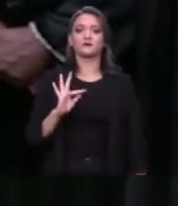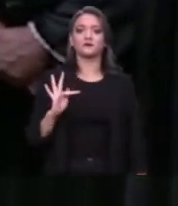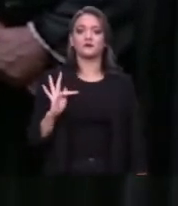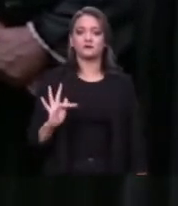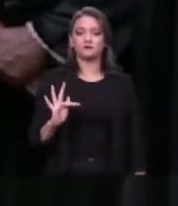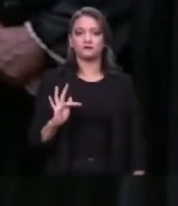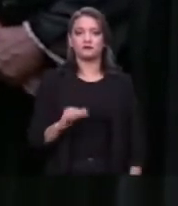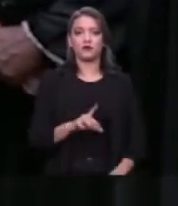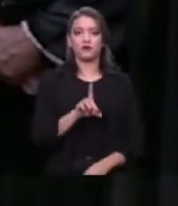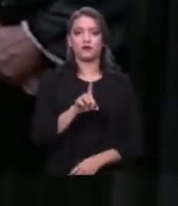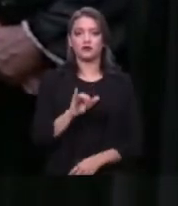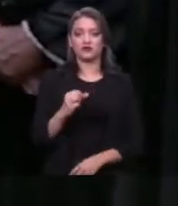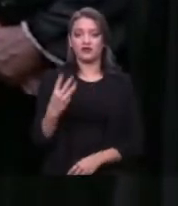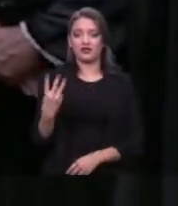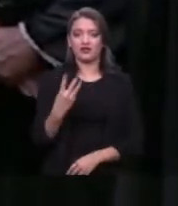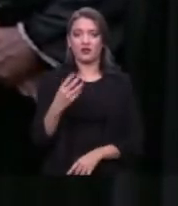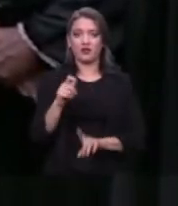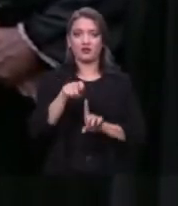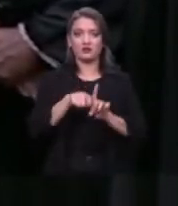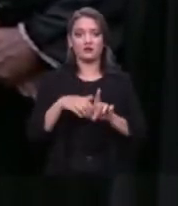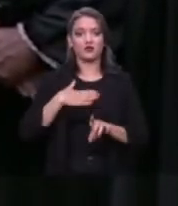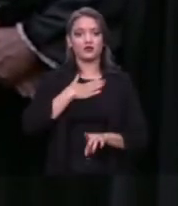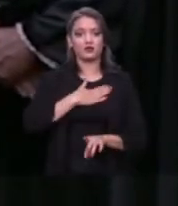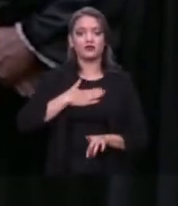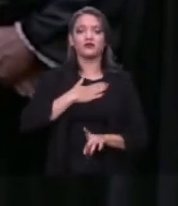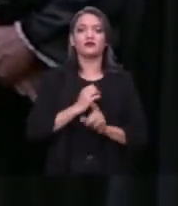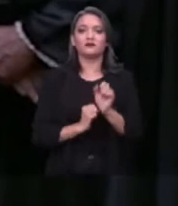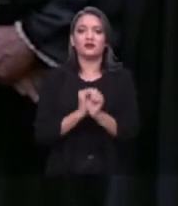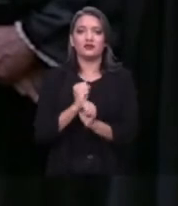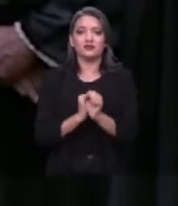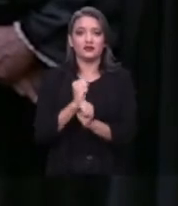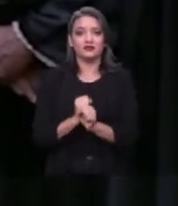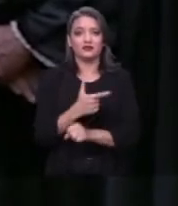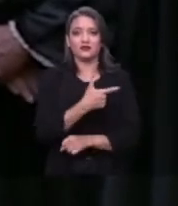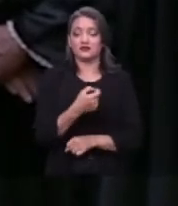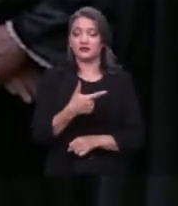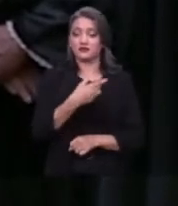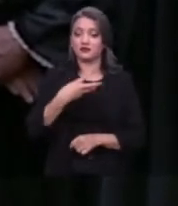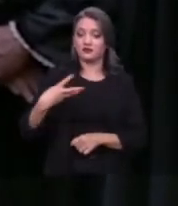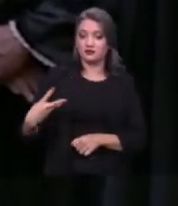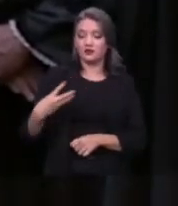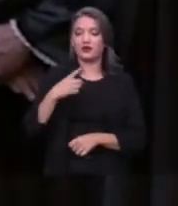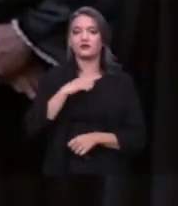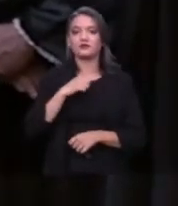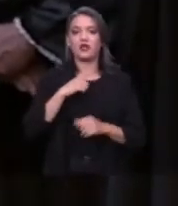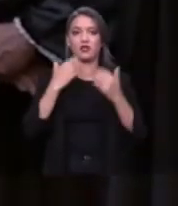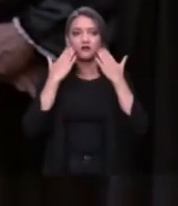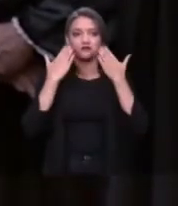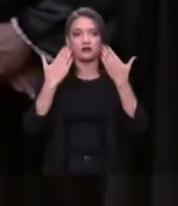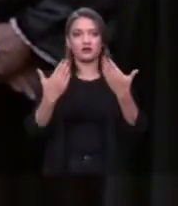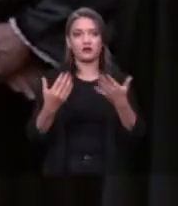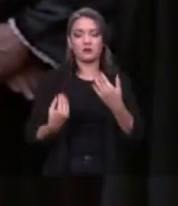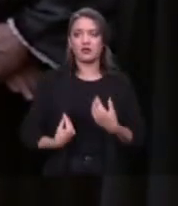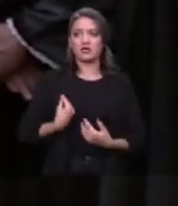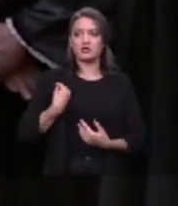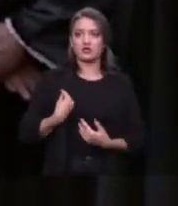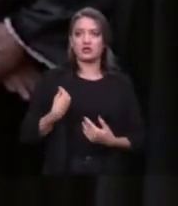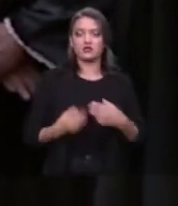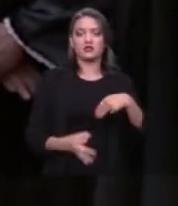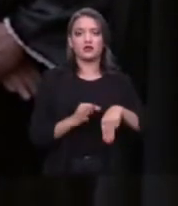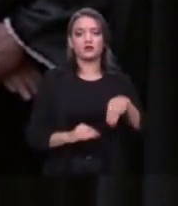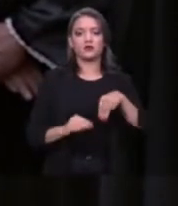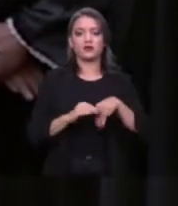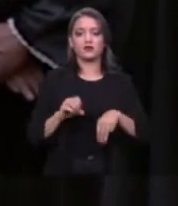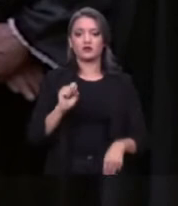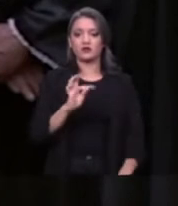Aos três dias do mês de agosto do ano de 2023 perante os senhores ministros do Supremo Tribunal Federal